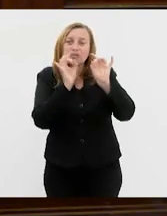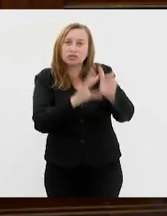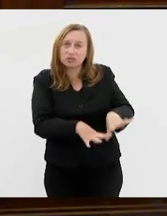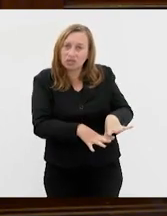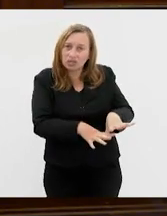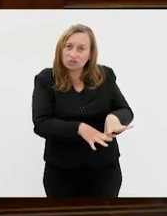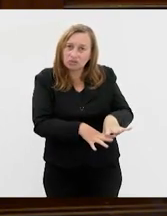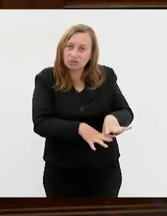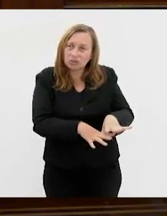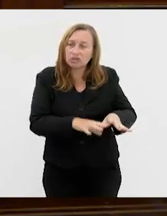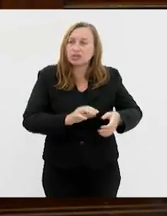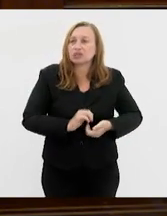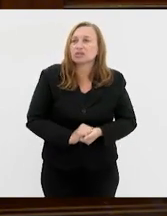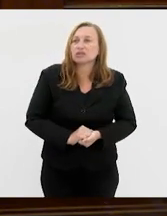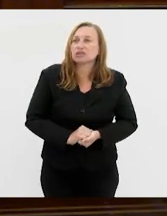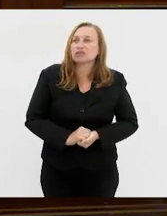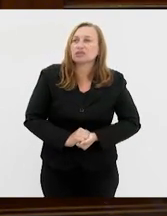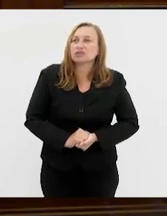E